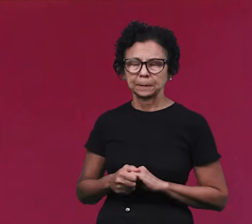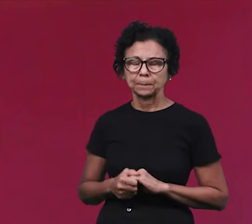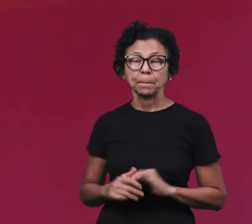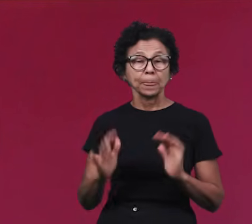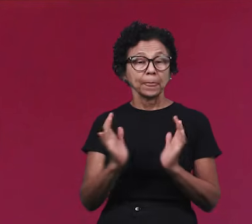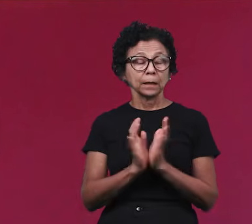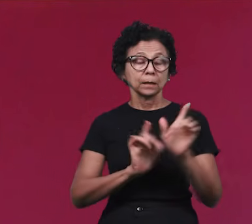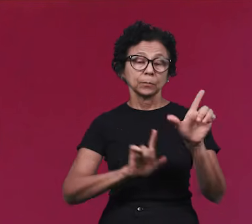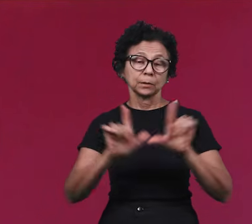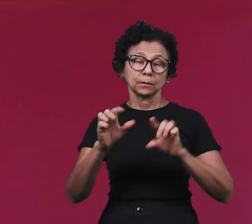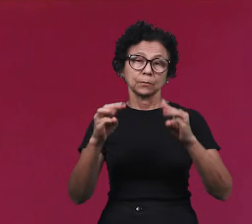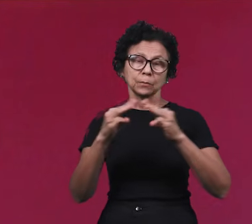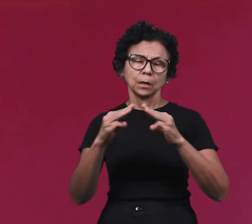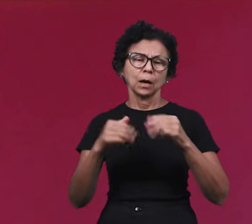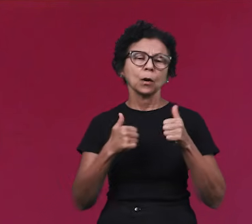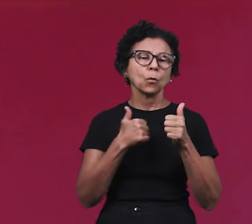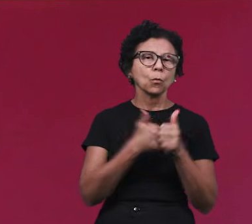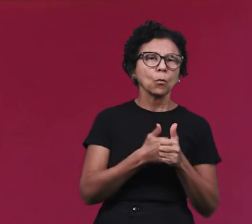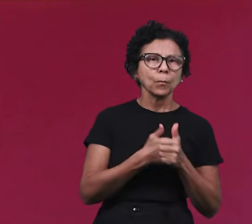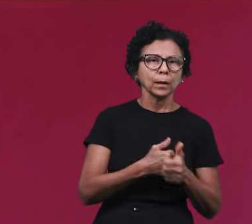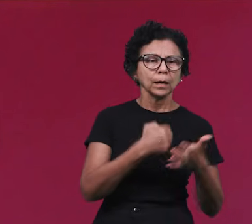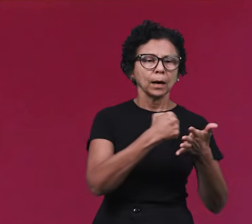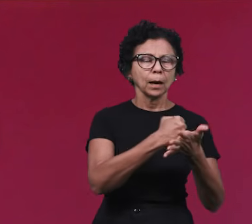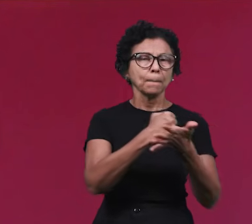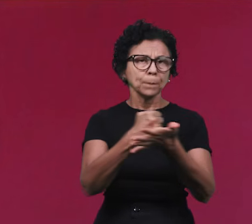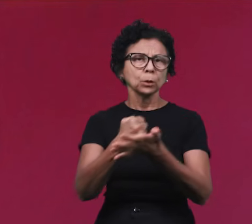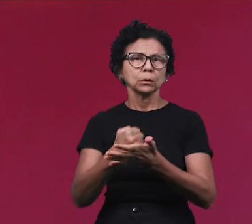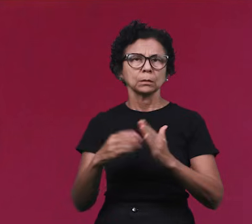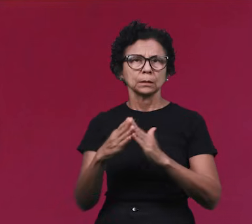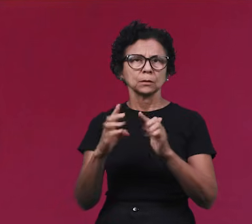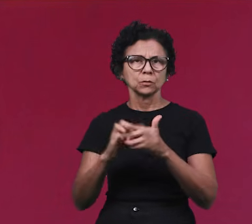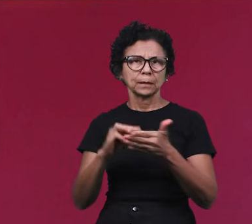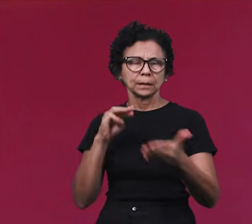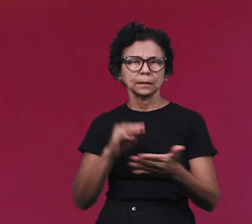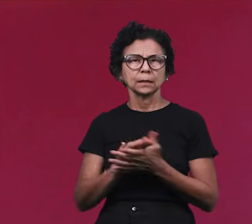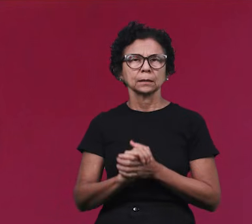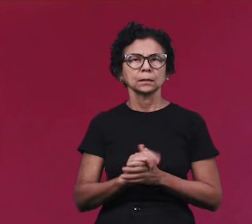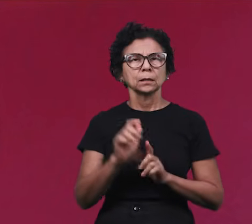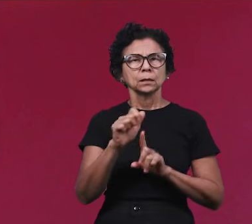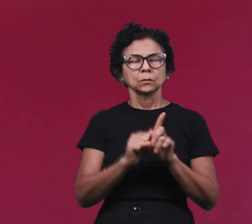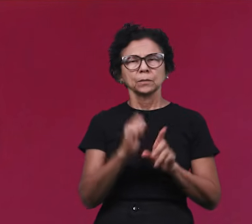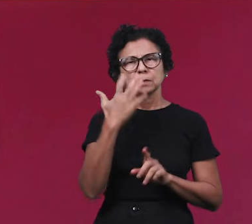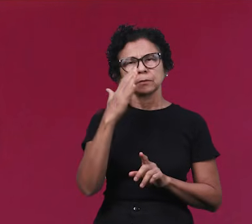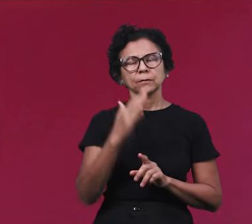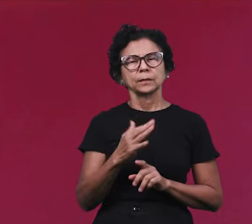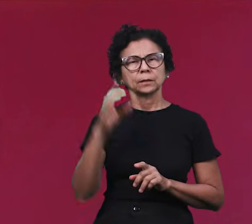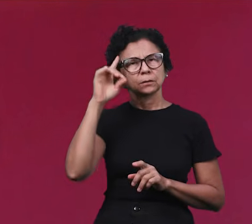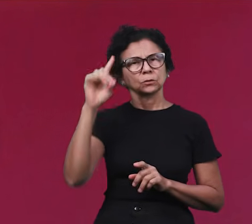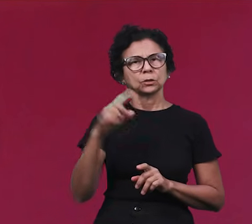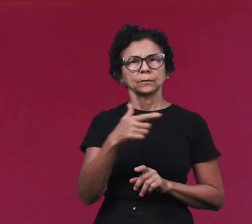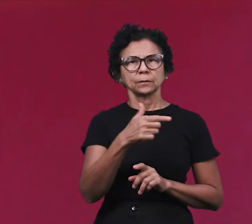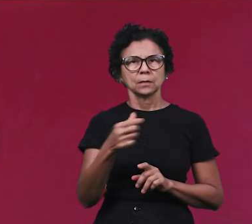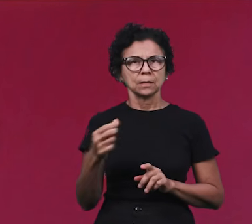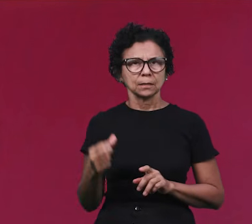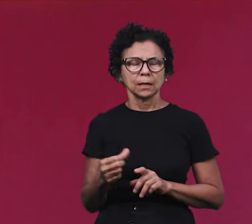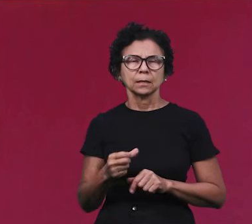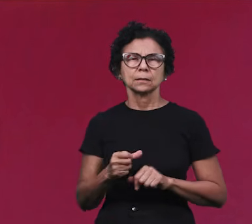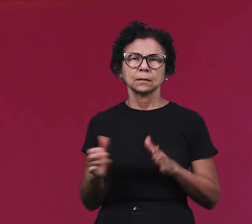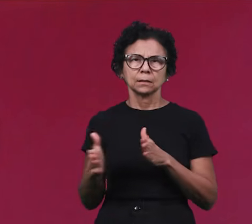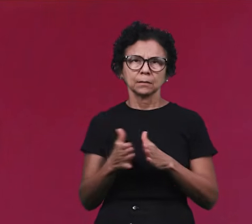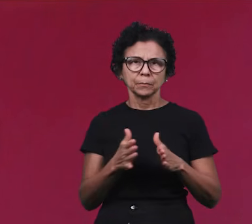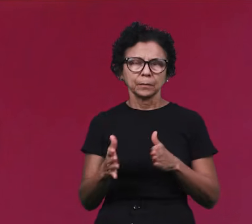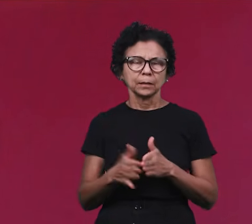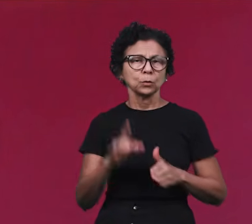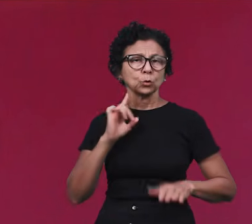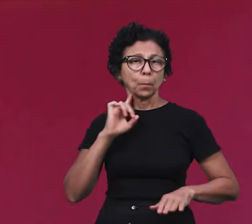Ubá. A equipe da TV Manaim acompanhou a mobilização da igreja desde o dia 26 de fevereiro, data em